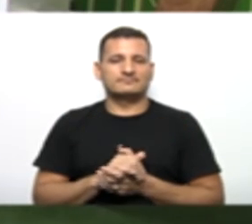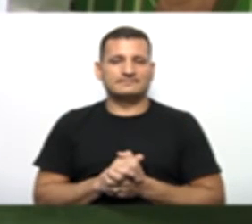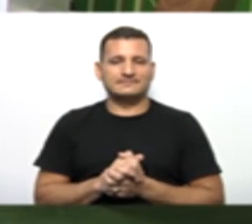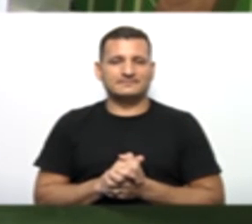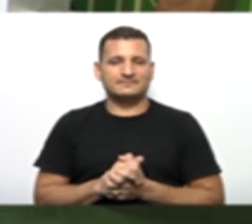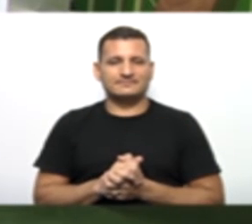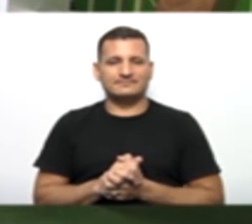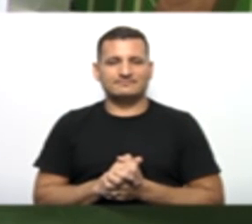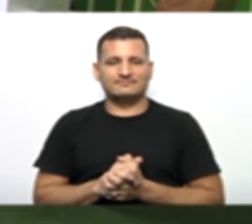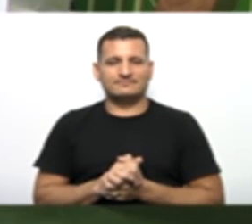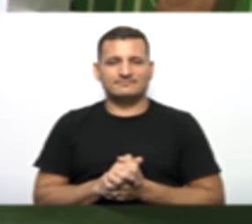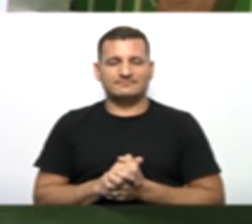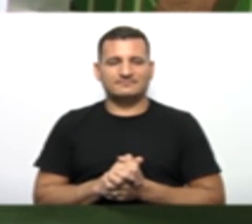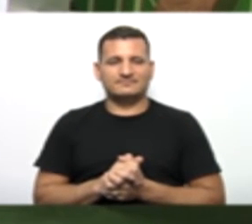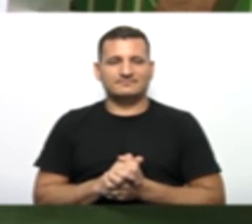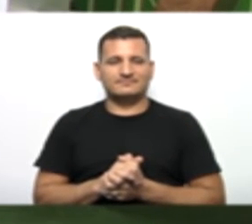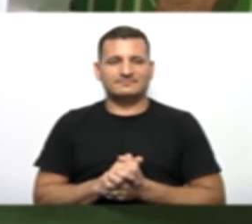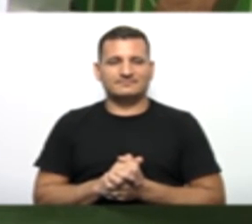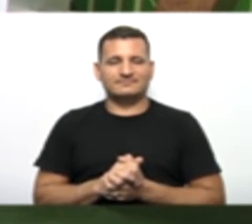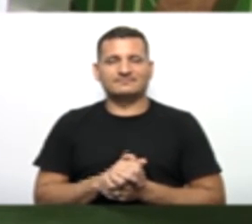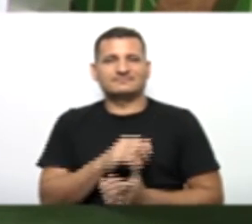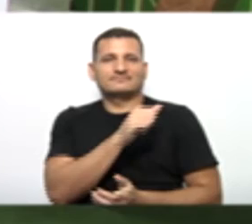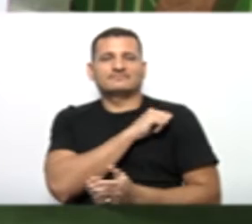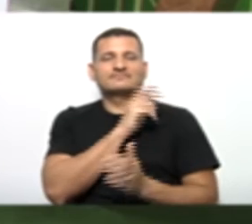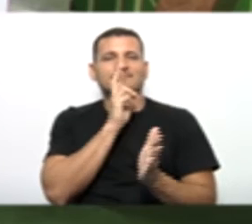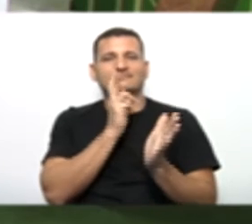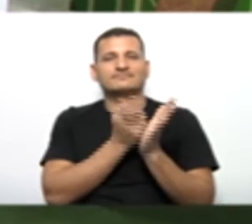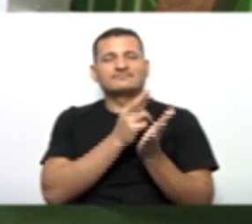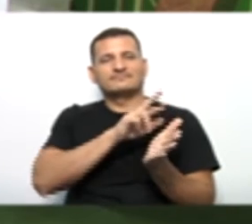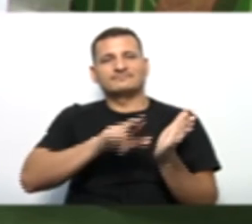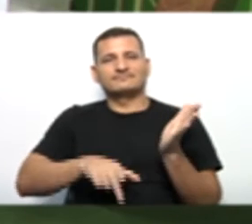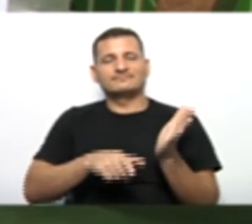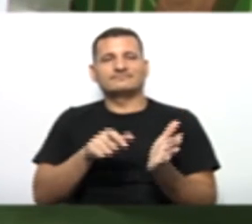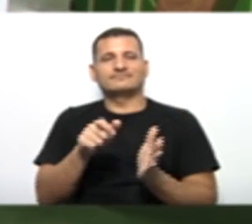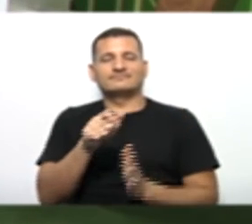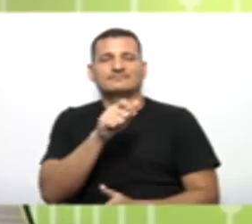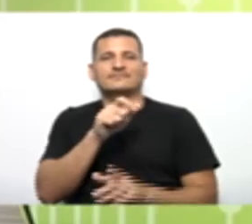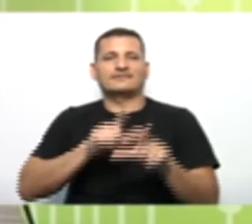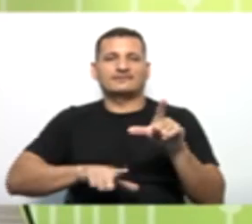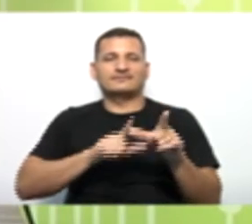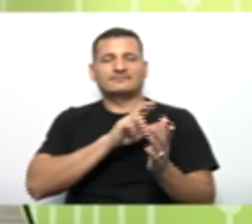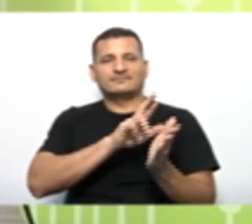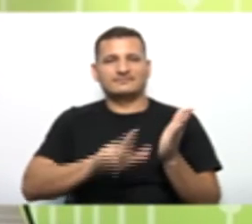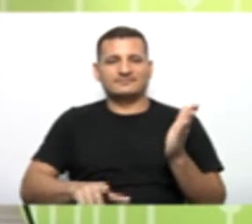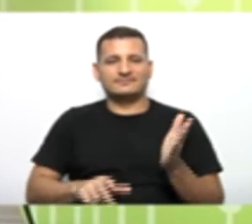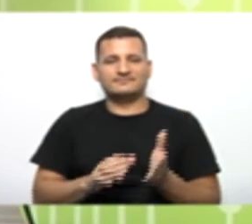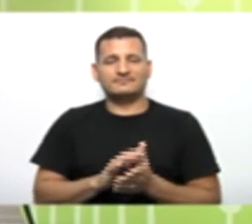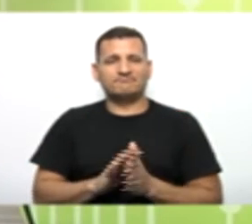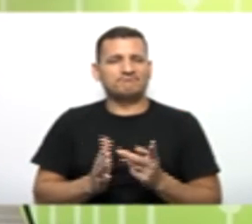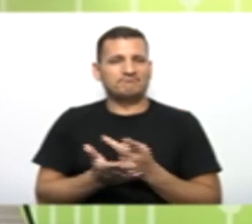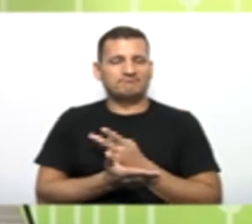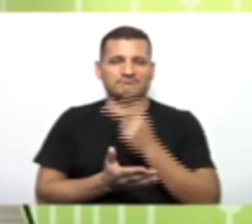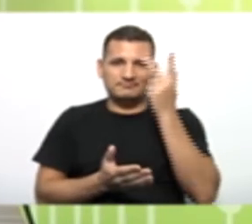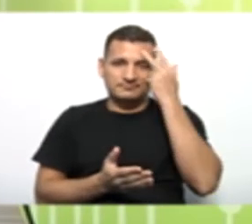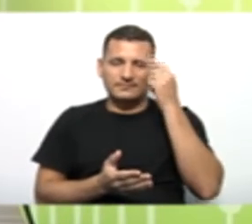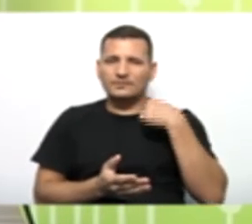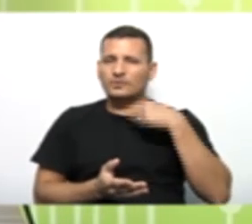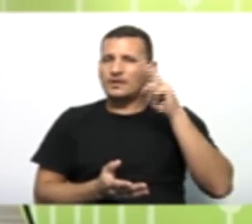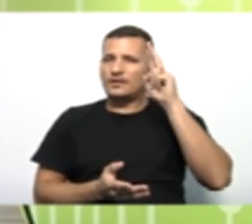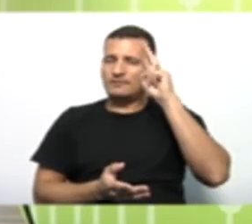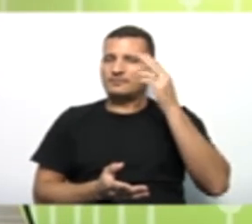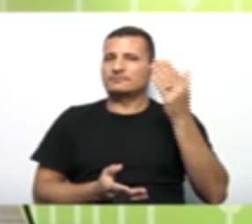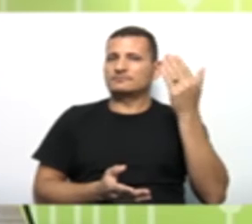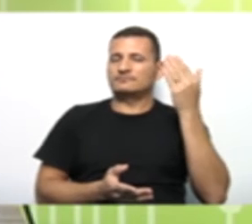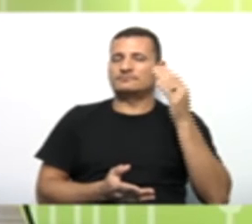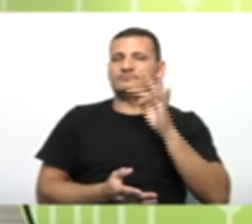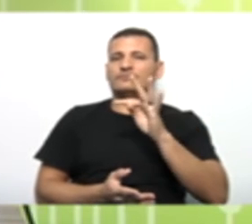estão fechando numa letra só. Isso acontece. Eu estava lembrando agora há pouco da história de